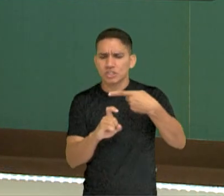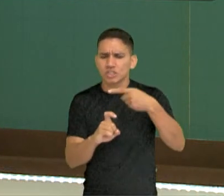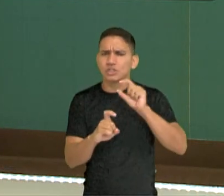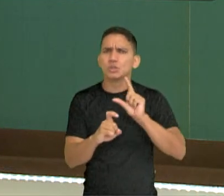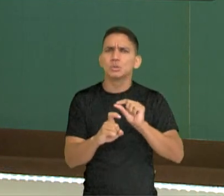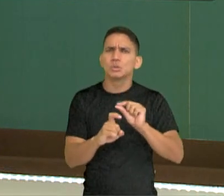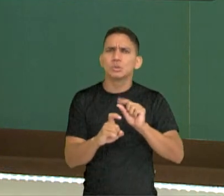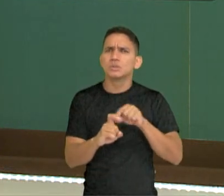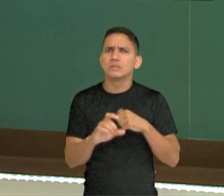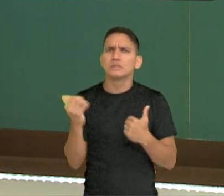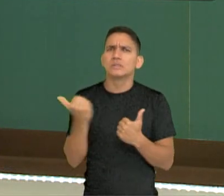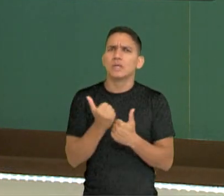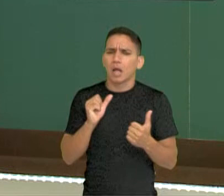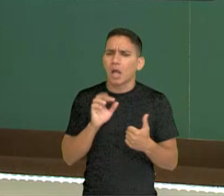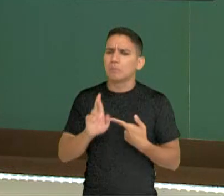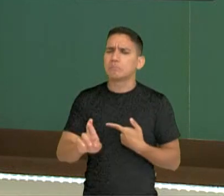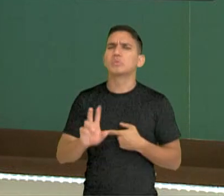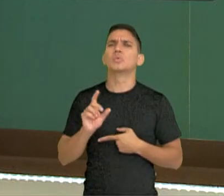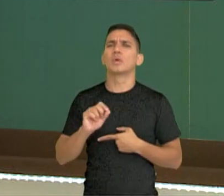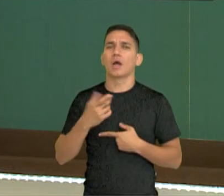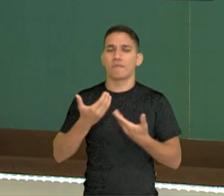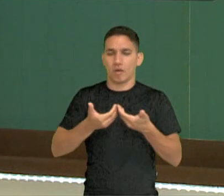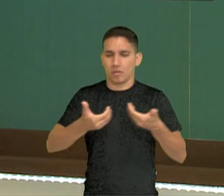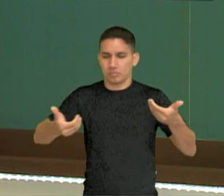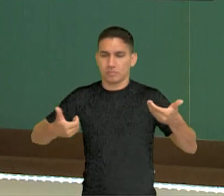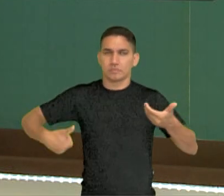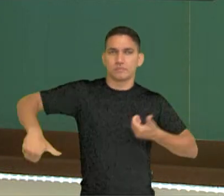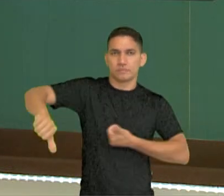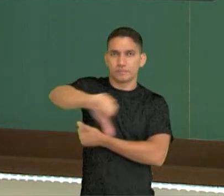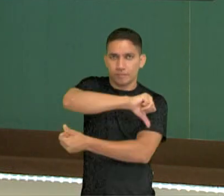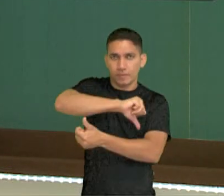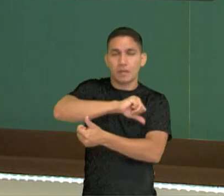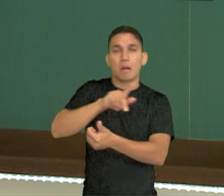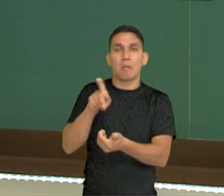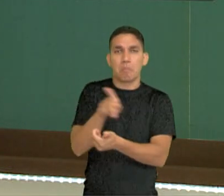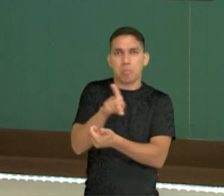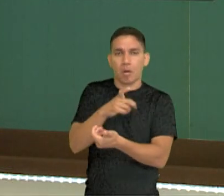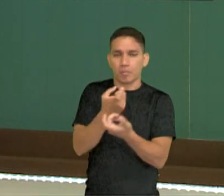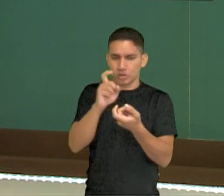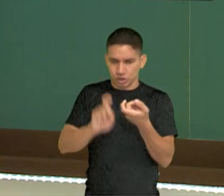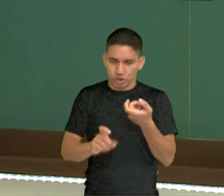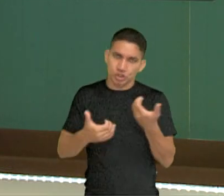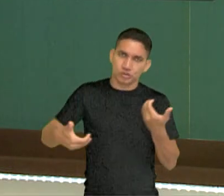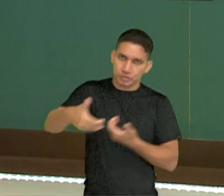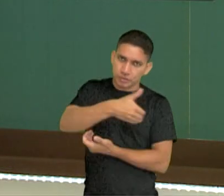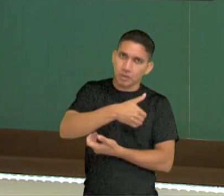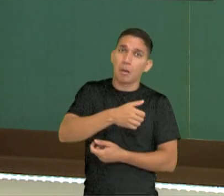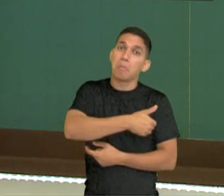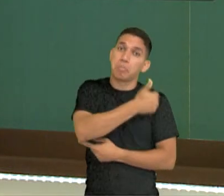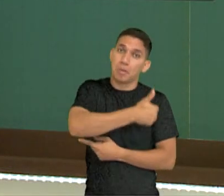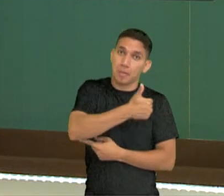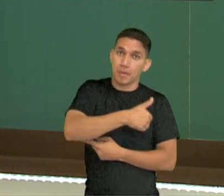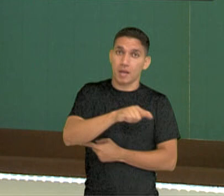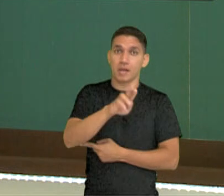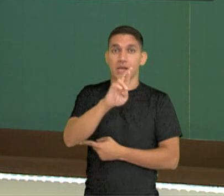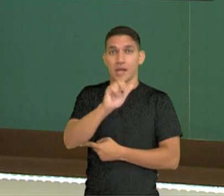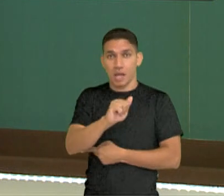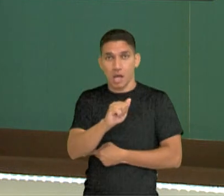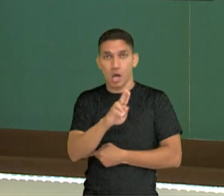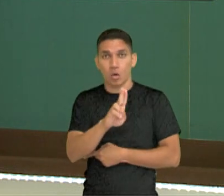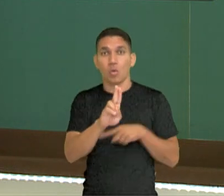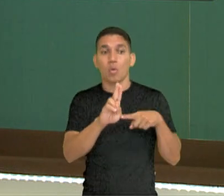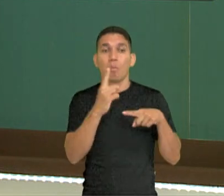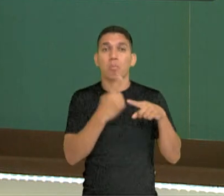então eu vou isolar o x numa equação de primeiro grau, porque o x, que é incógnita, está elevado